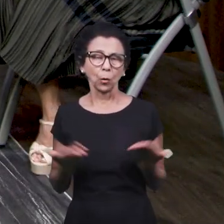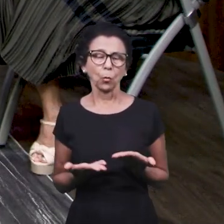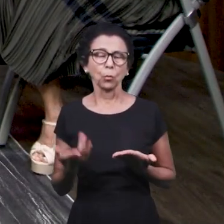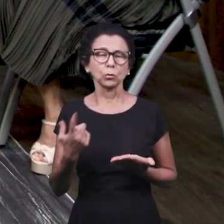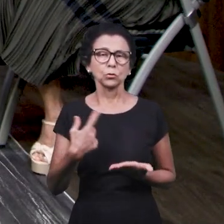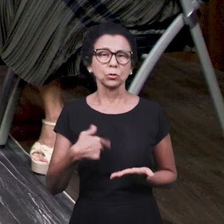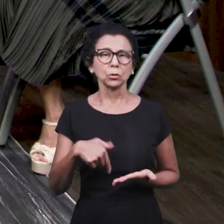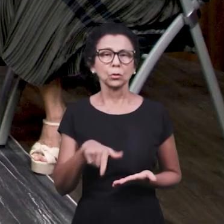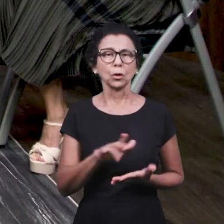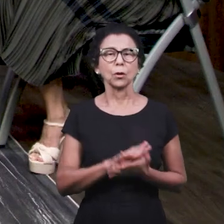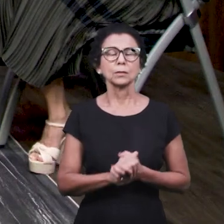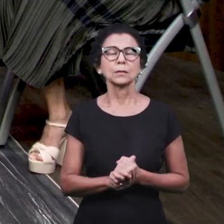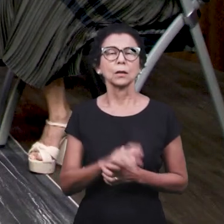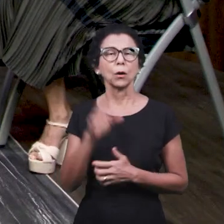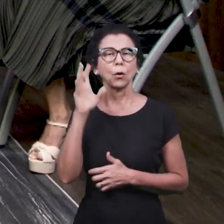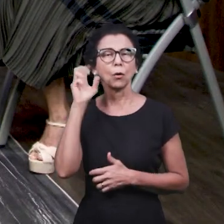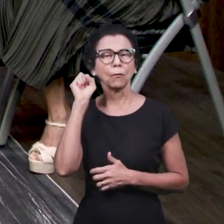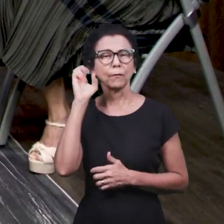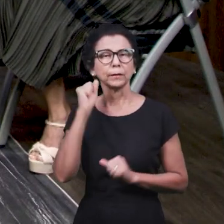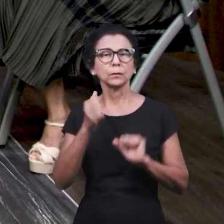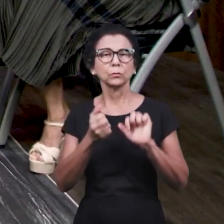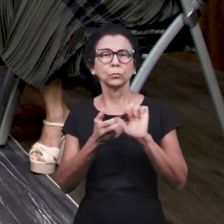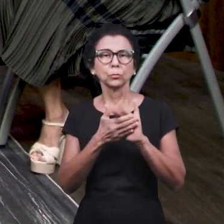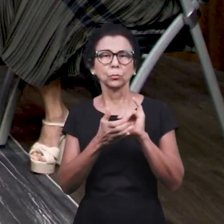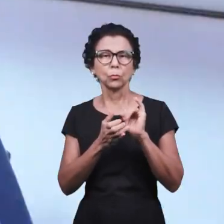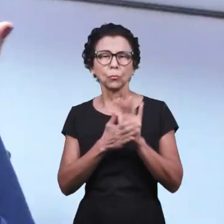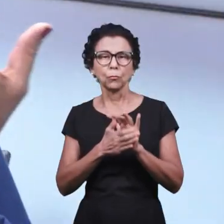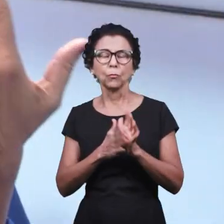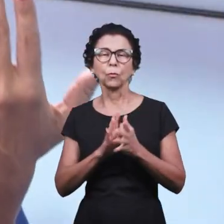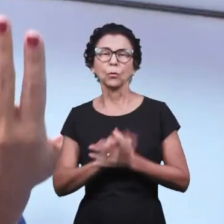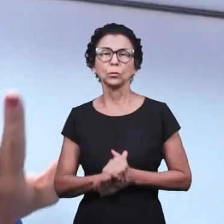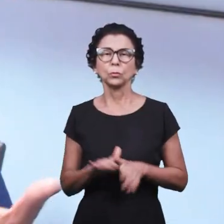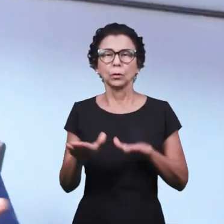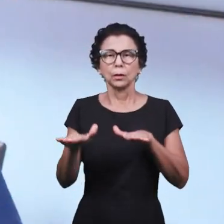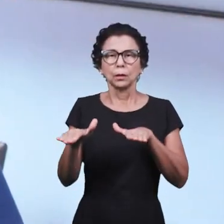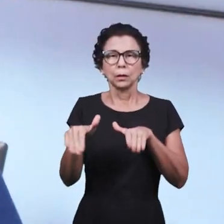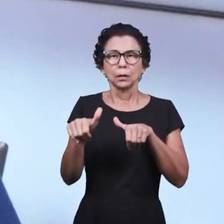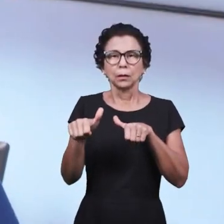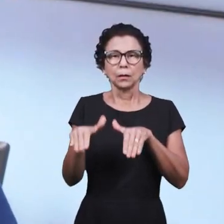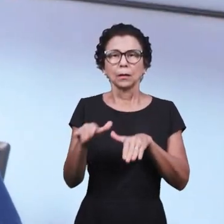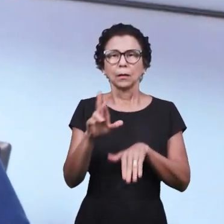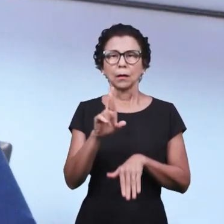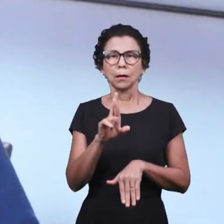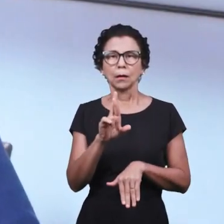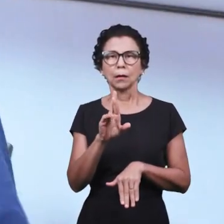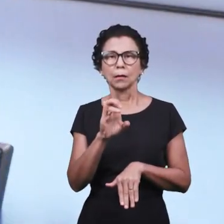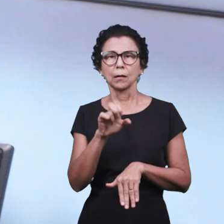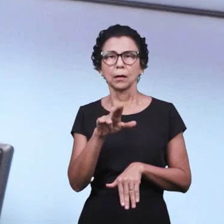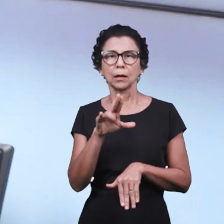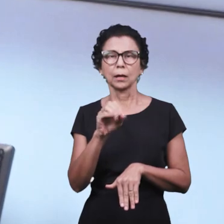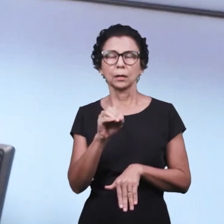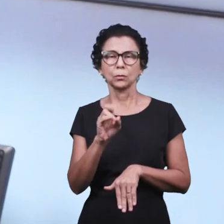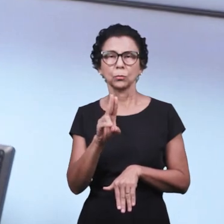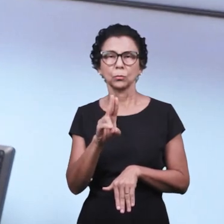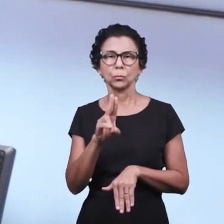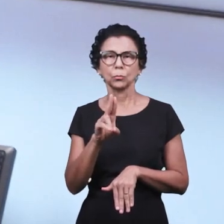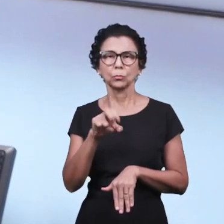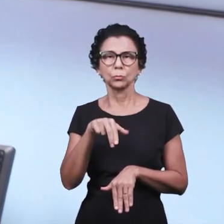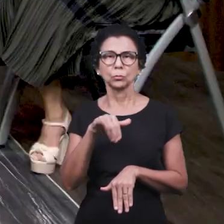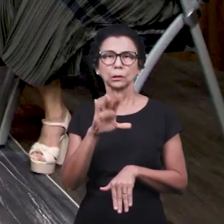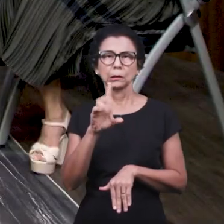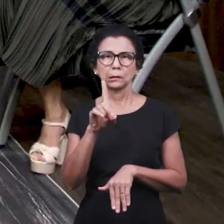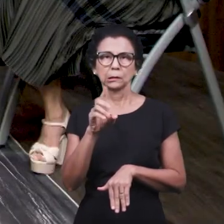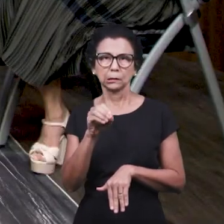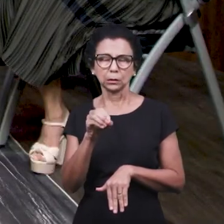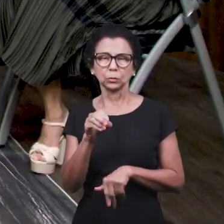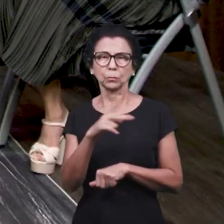para conhecer um pouco do idioma no movimento da nossa gravação de hoje, né? Lembrando que não